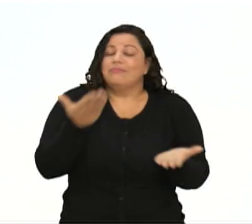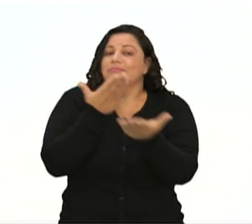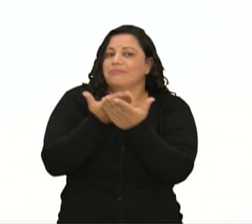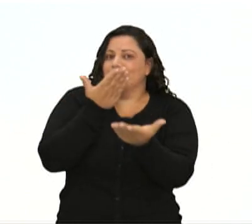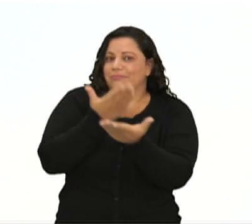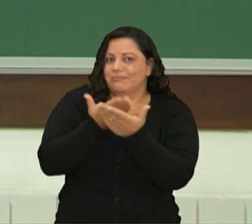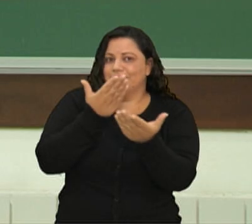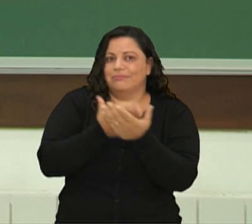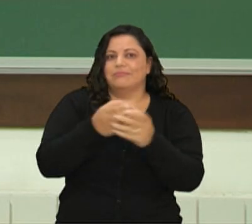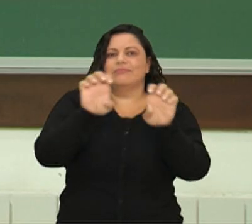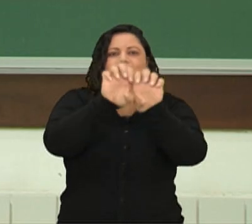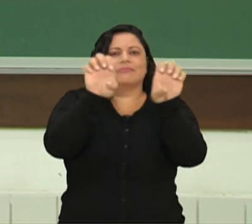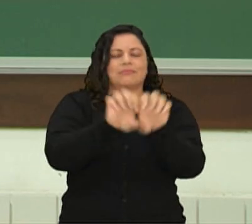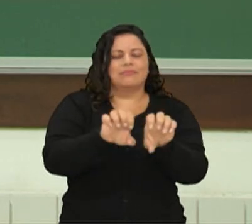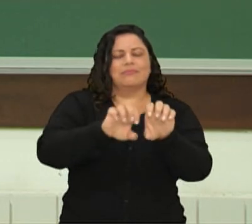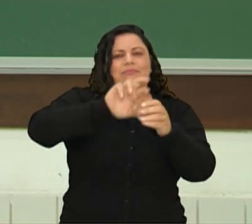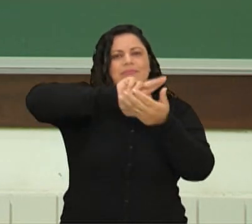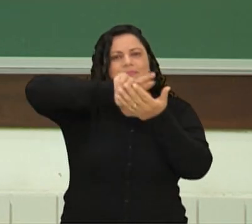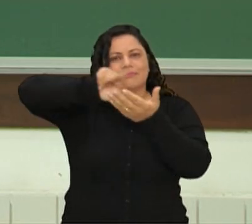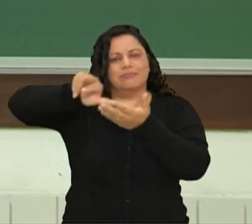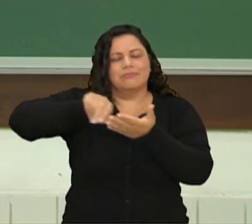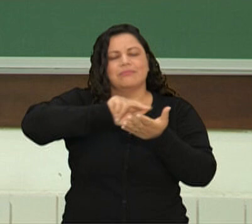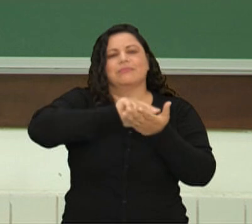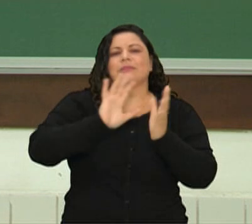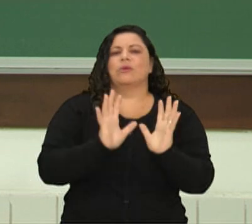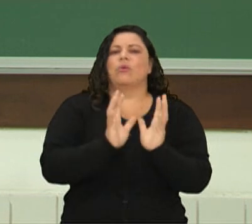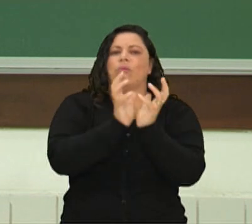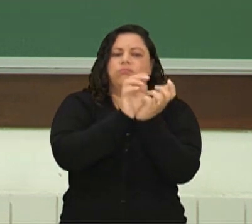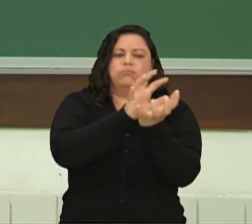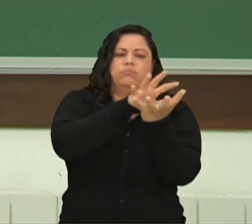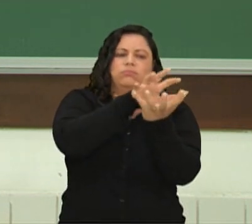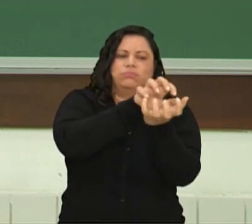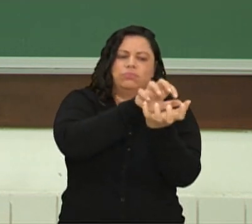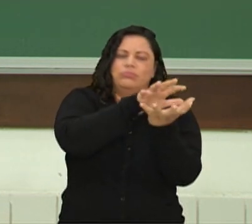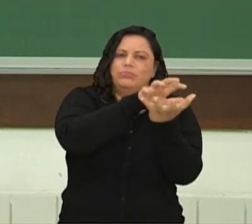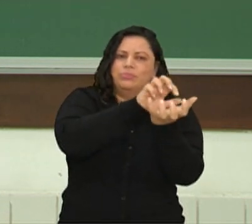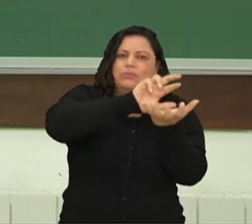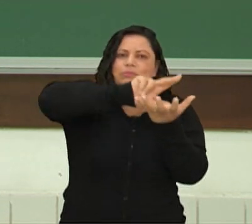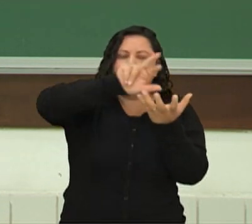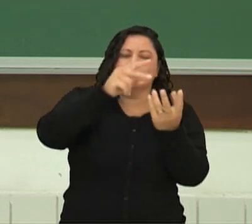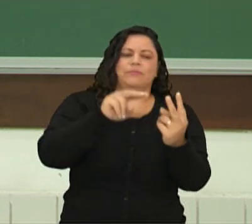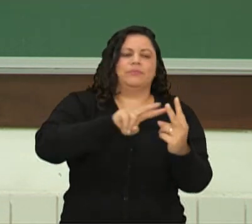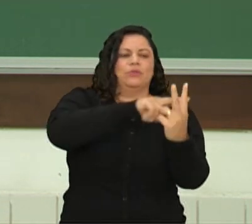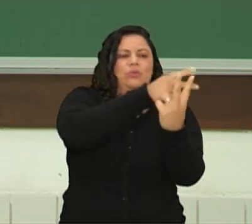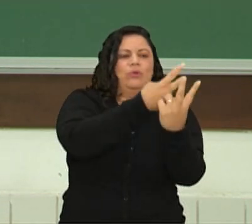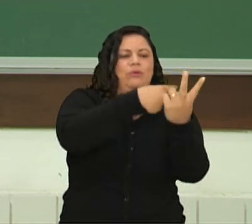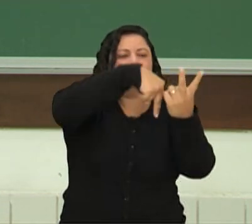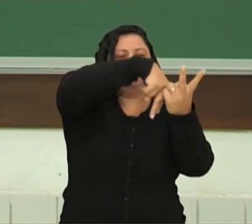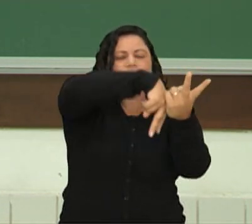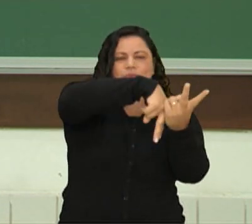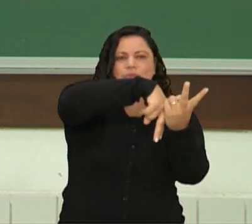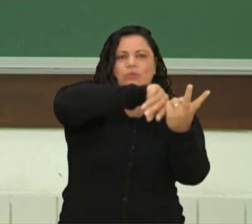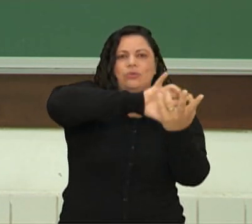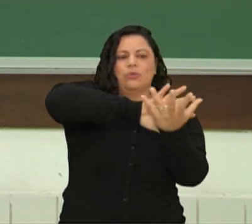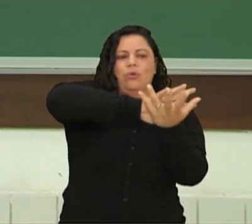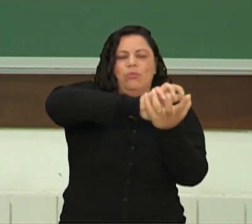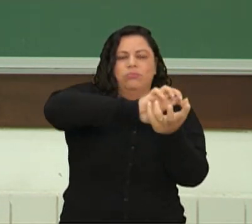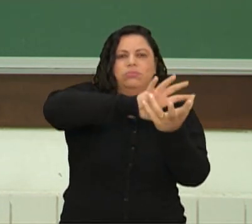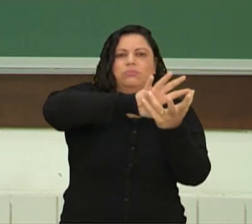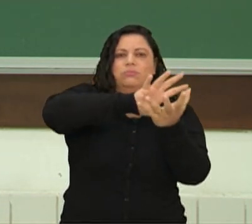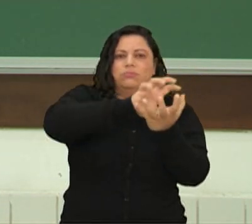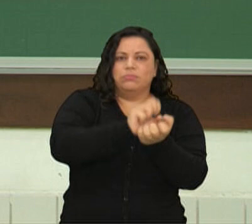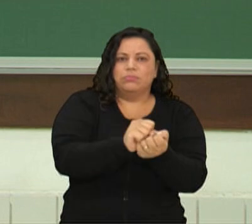estruturas, então, do coração, tá? As cavidades, né? Ele é dividido lá em 2 átrios, 2 ventrículos, funcionando como uma